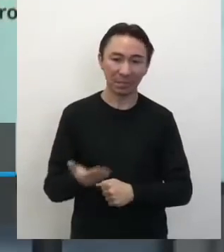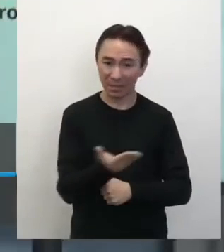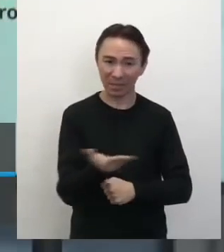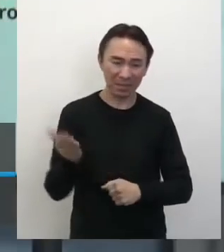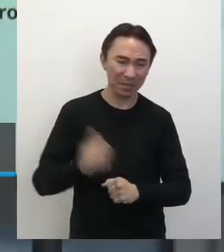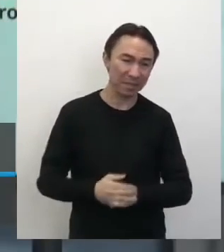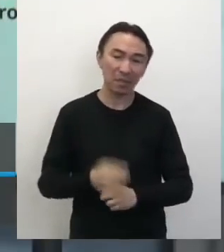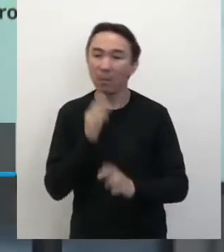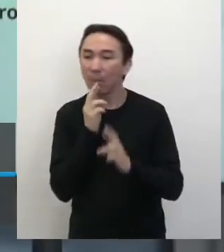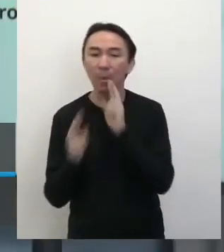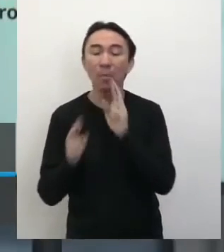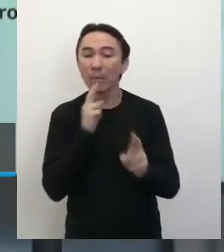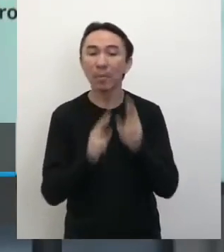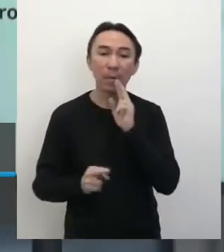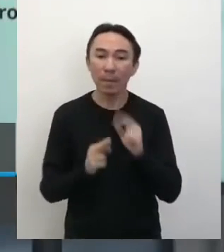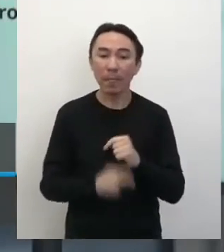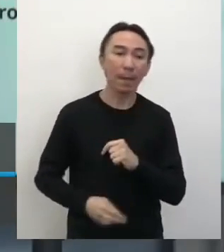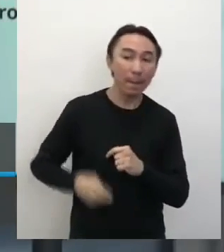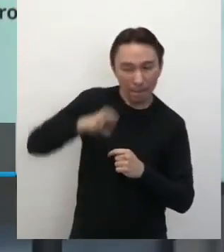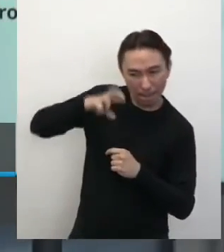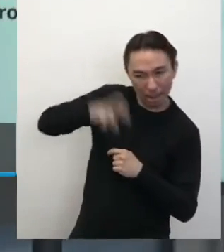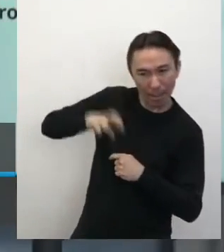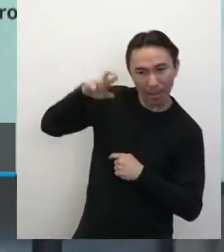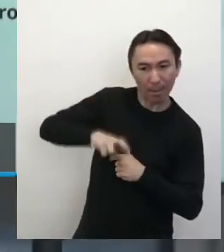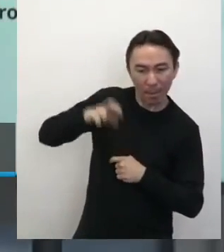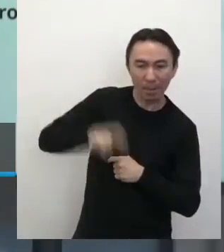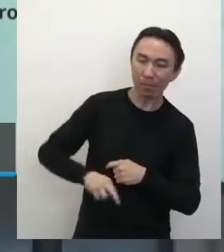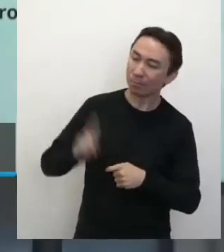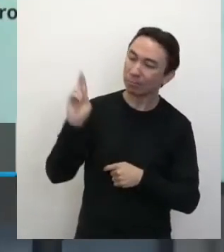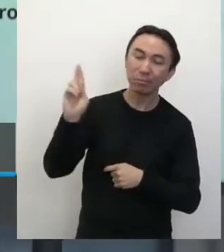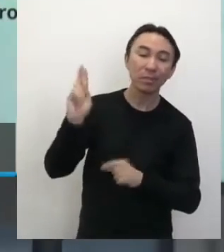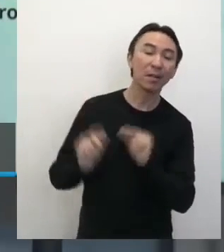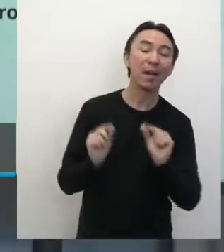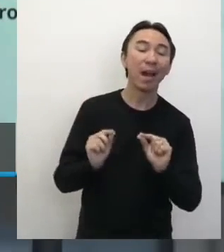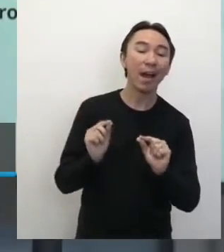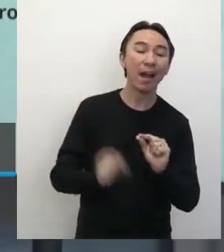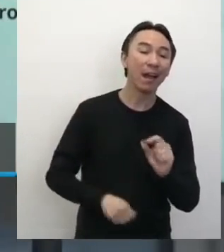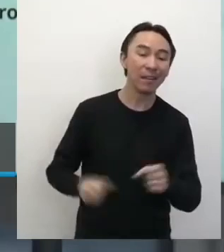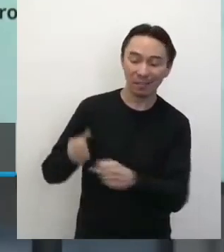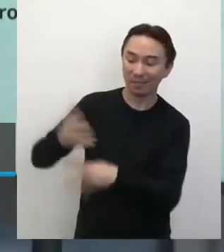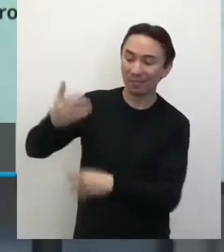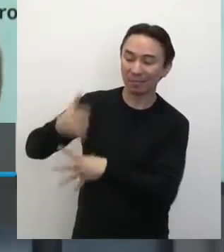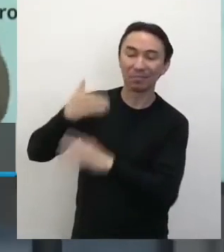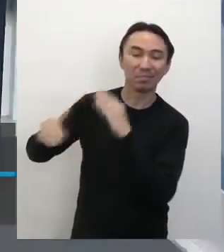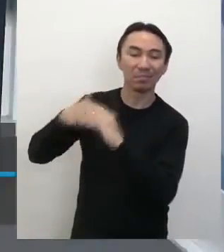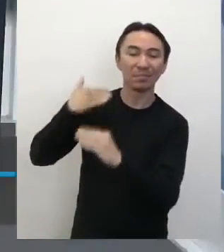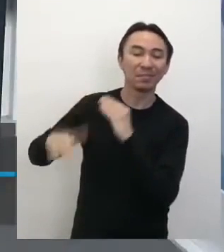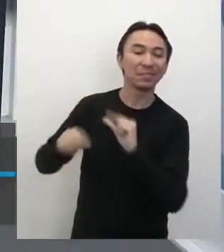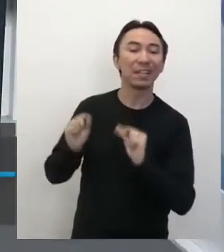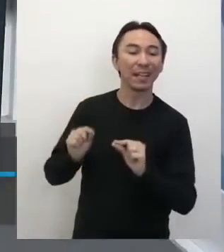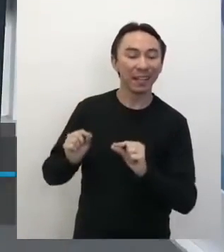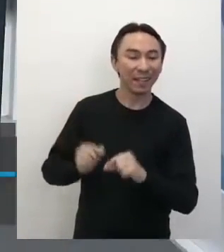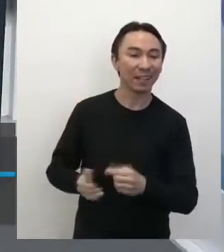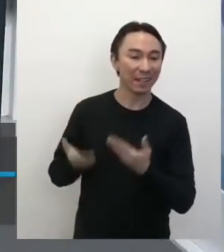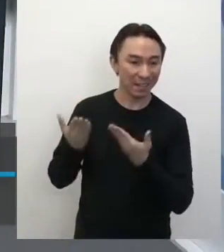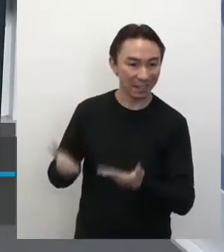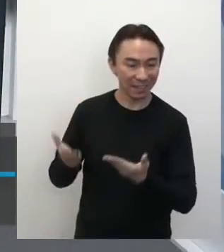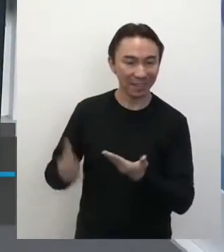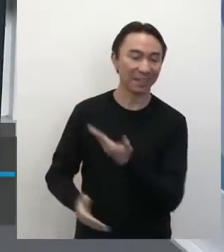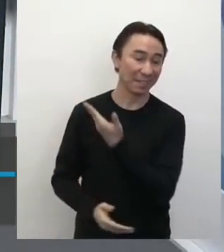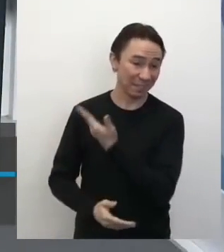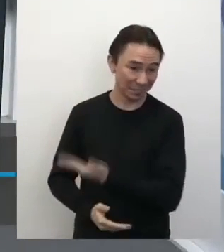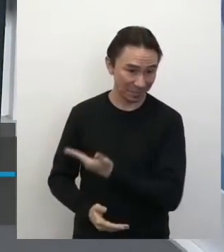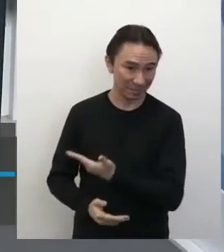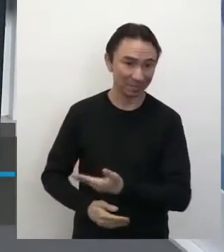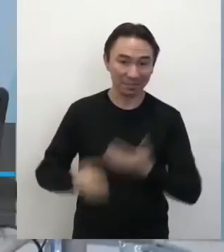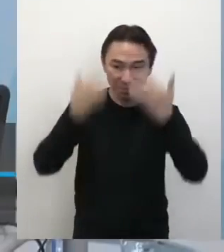suas respostas, mandar pra gente todas as interações, nome de professor e tudo mais, ele, o grandioso Jonas Almeida. Olá, bom